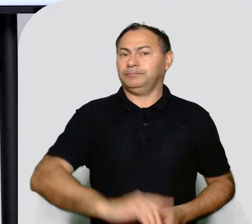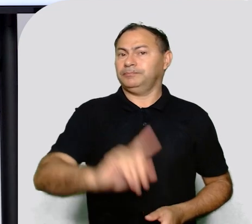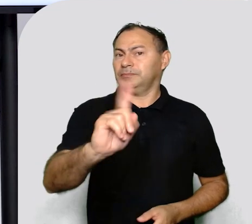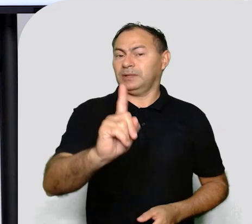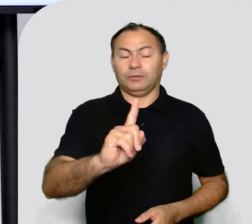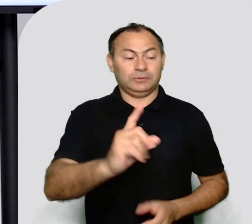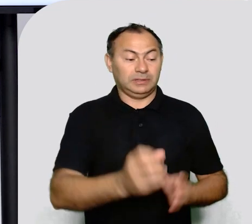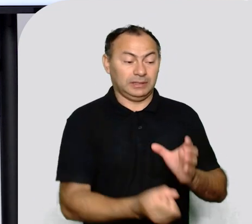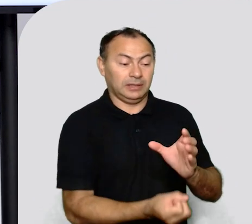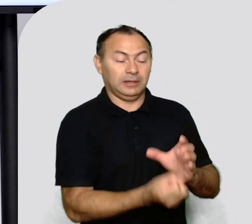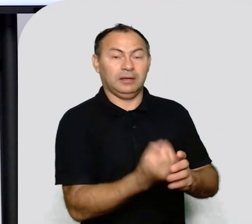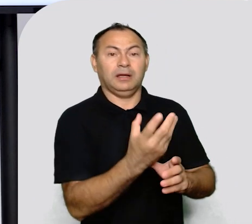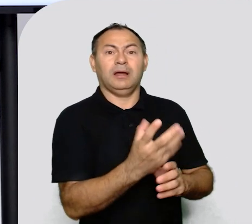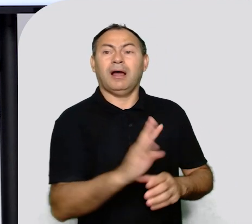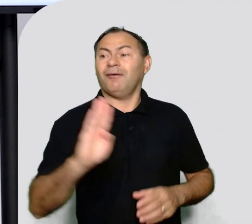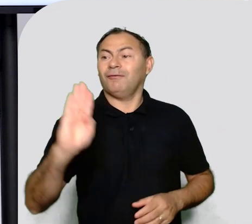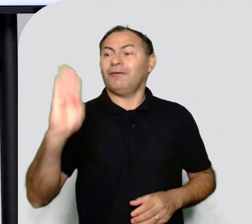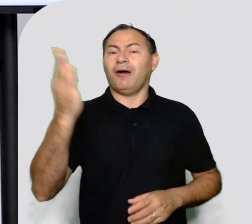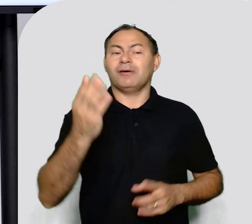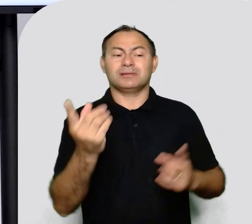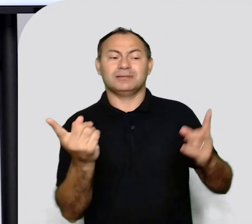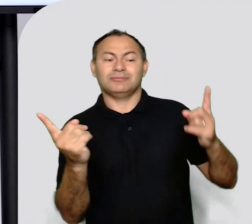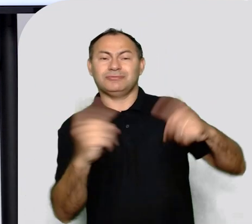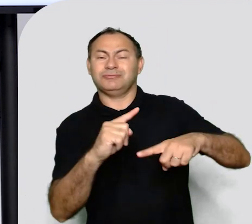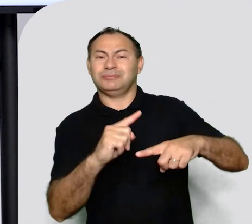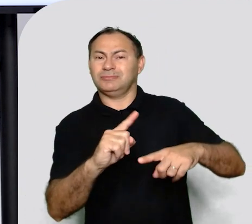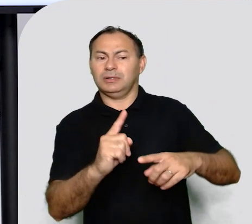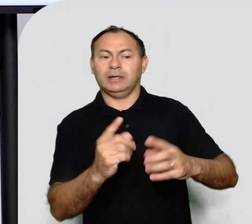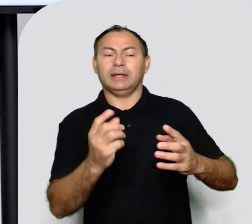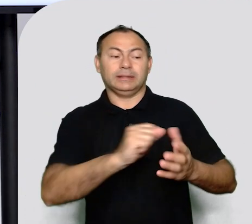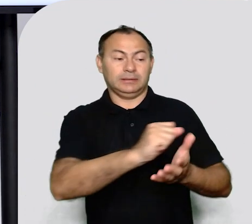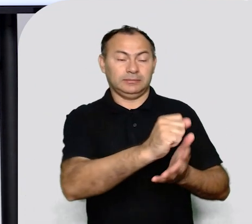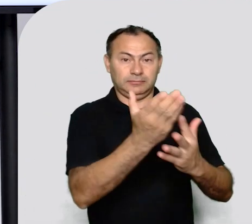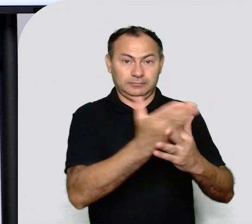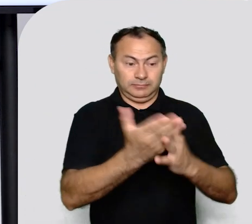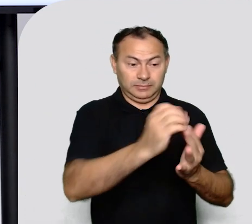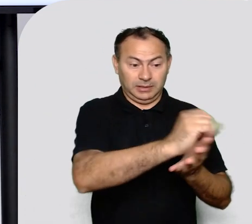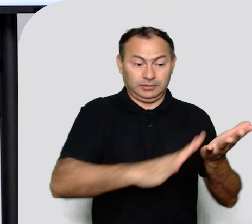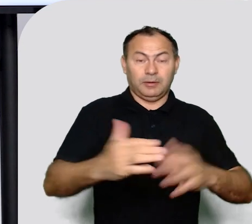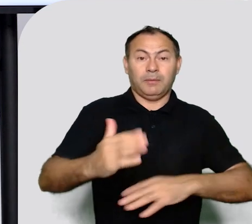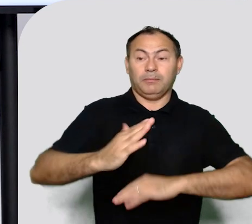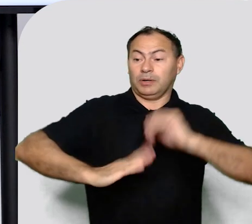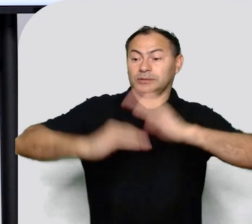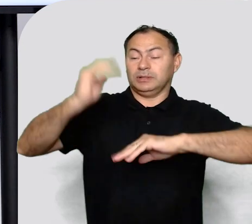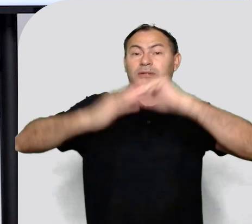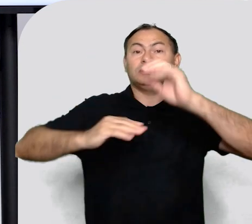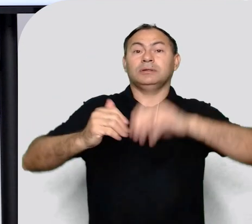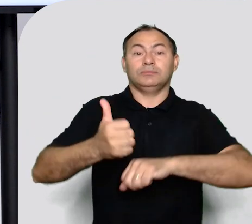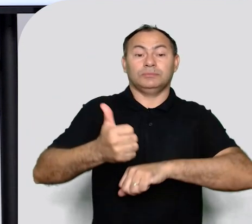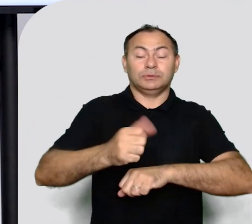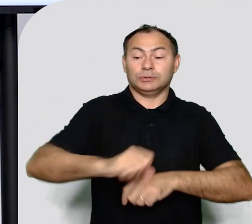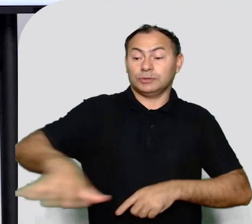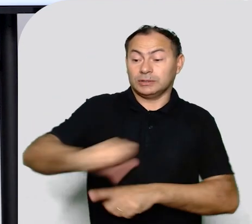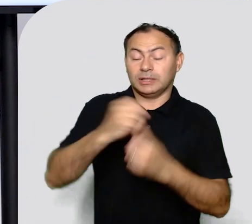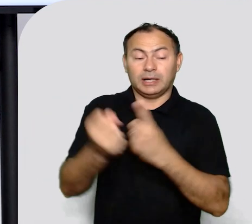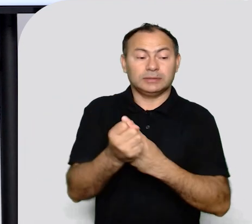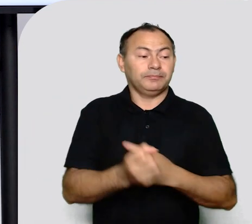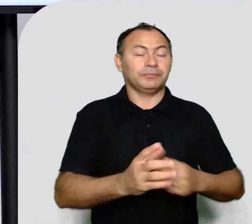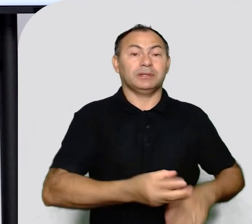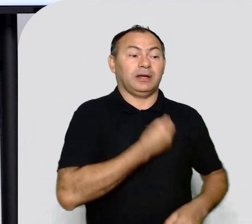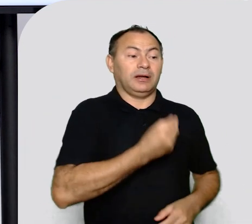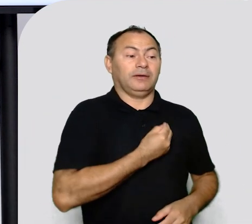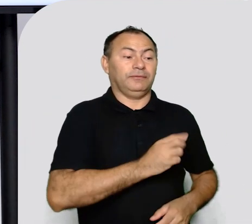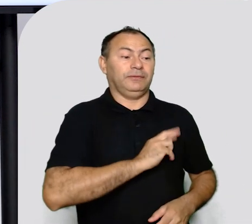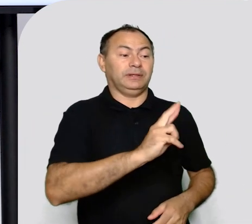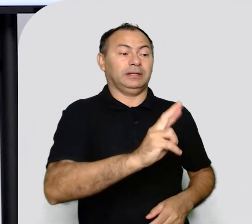Não se cria uma falsa oposição entre as atividades profissionais e sociais de um lado e a